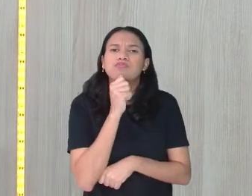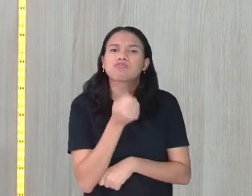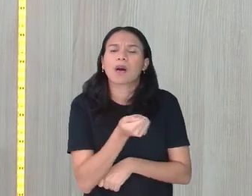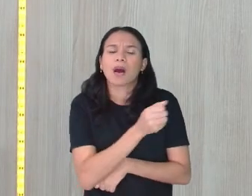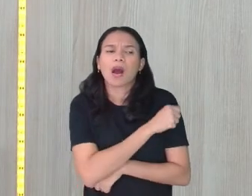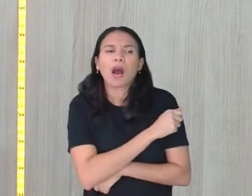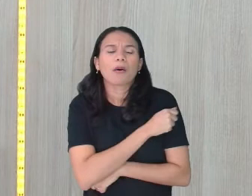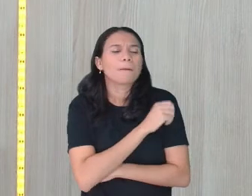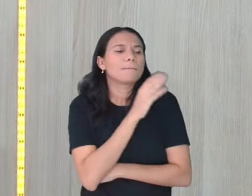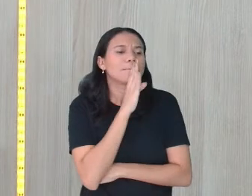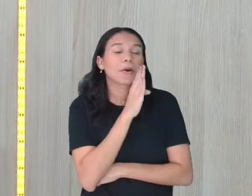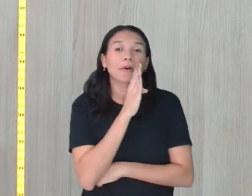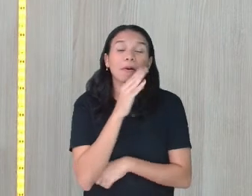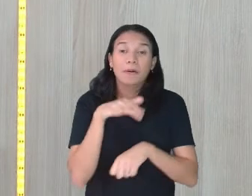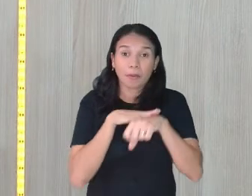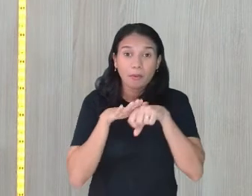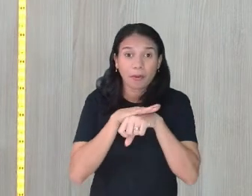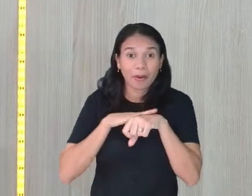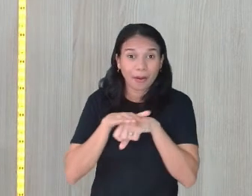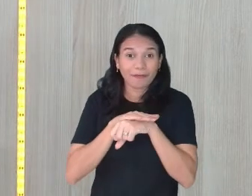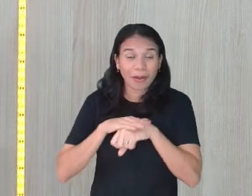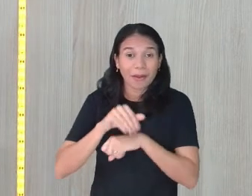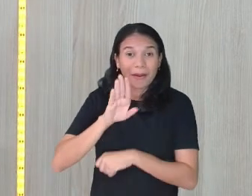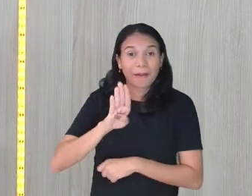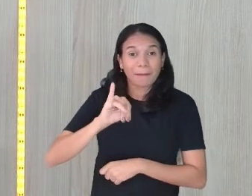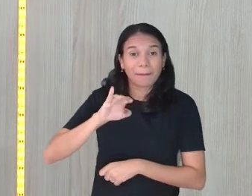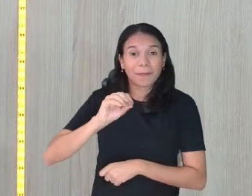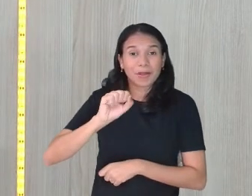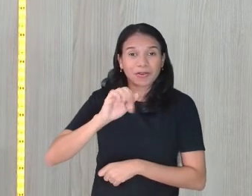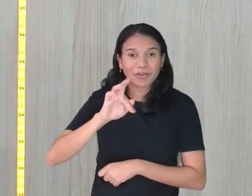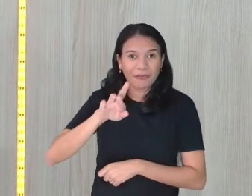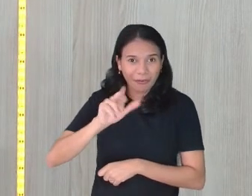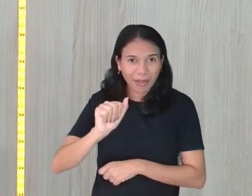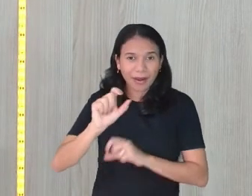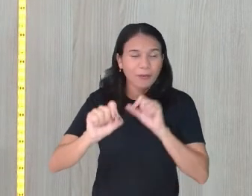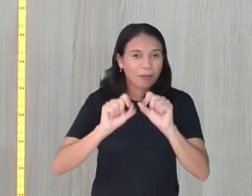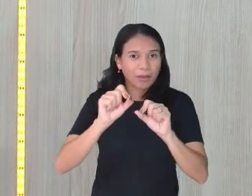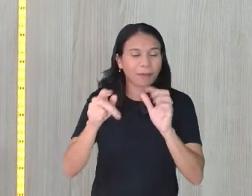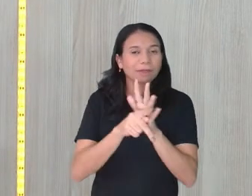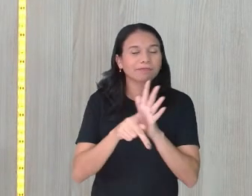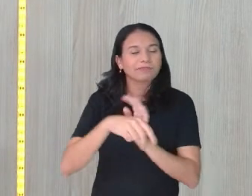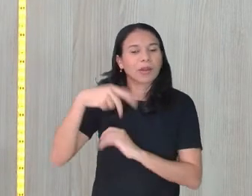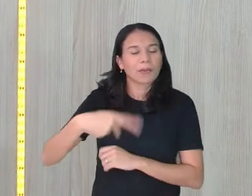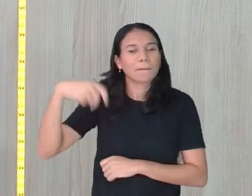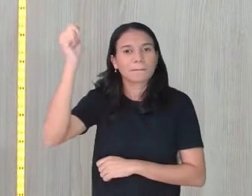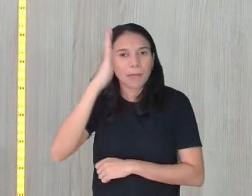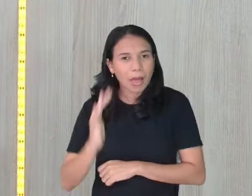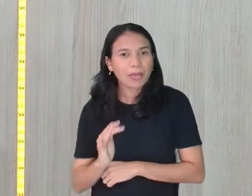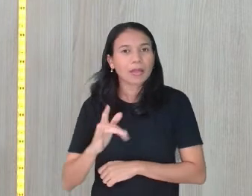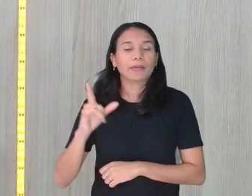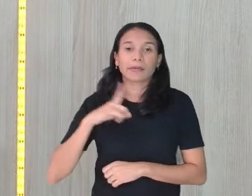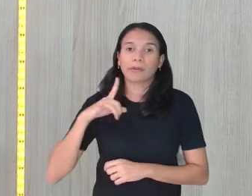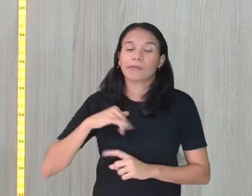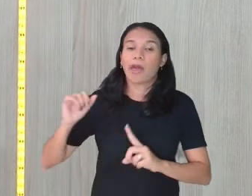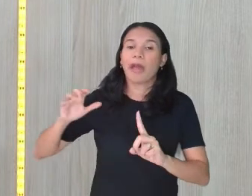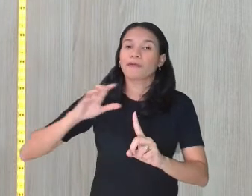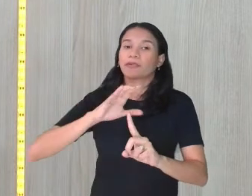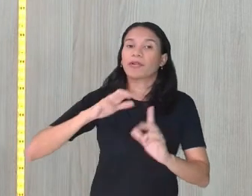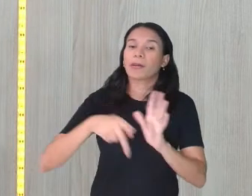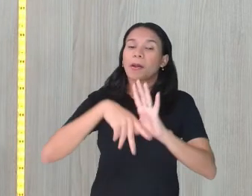mas falando sobre a biosfera, nós vemos que a questão dos biomas brasileiros, a interferência é muito dos fatores abióticos, né,